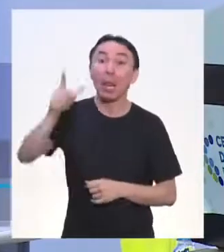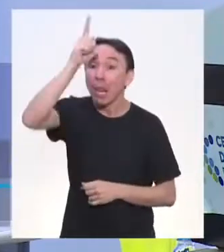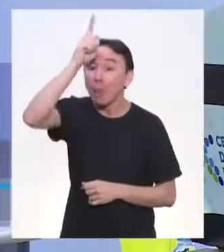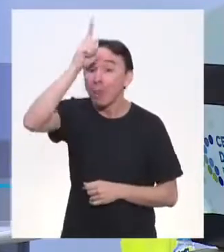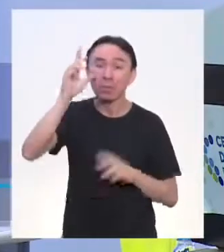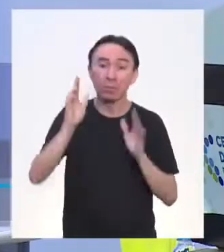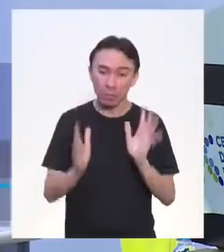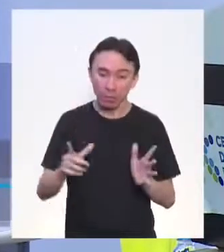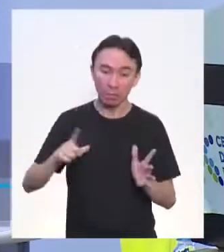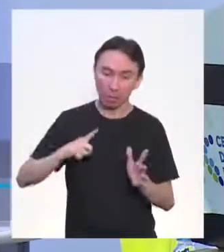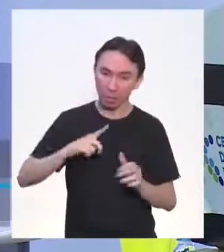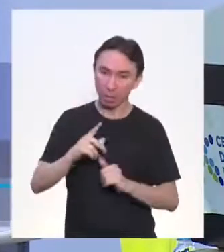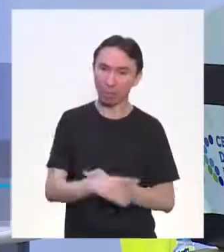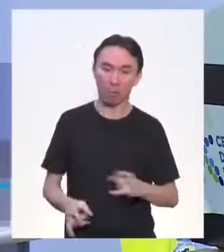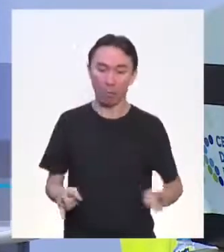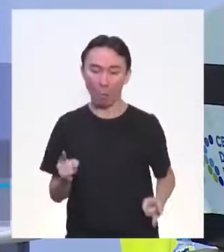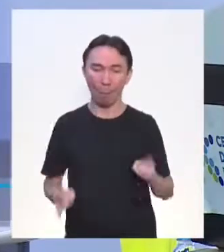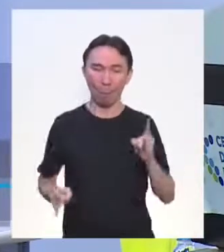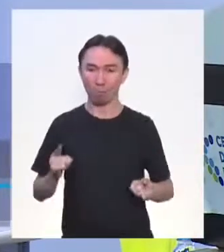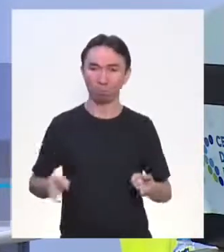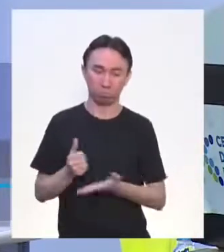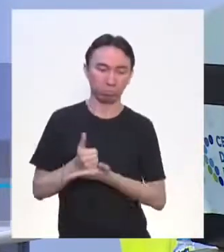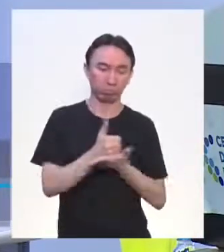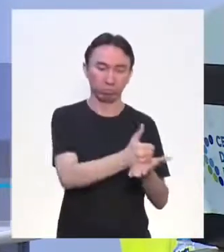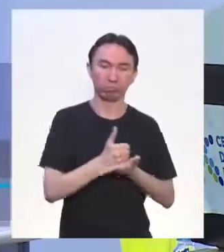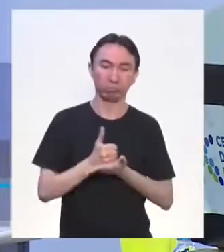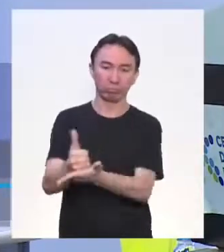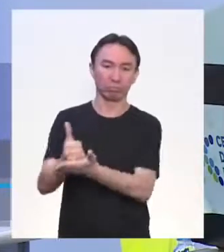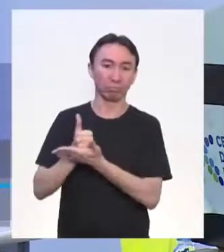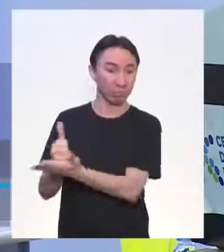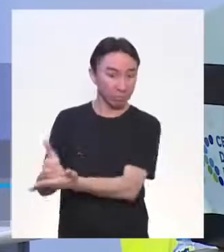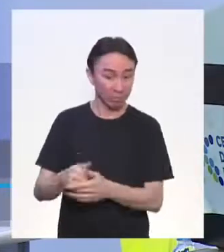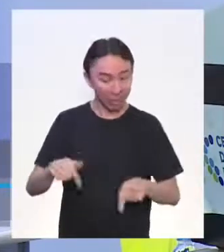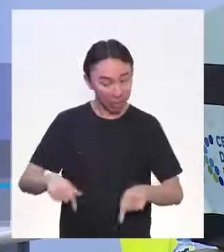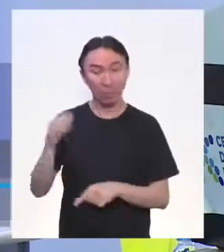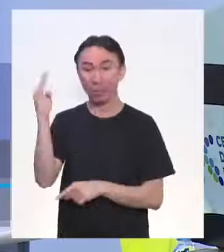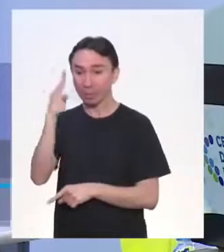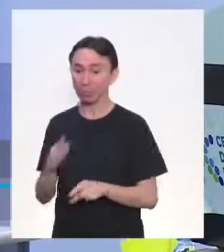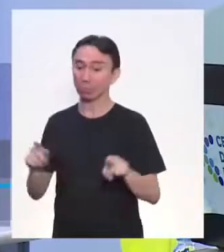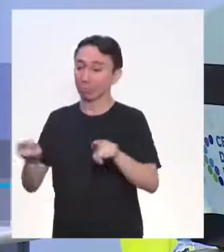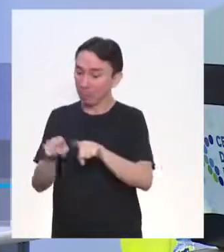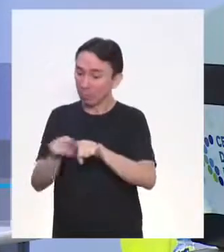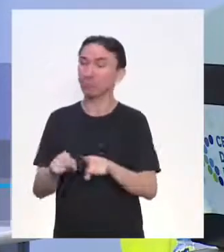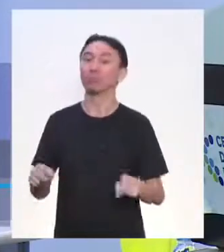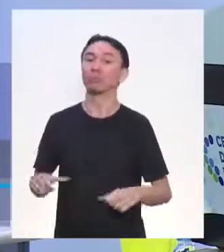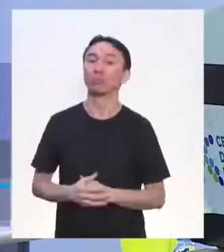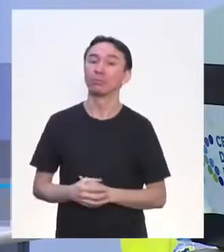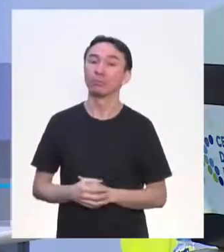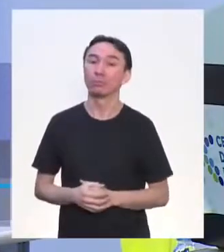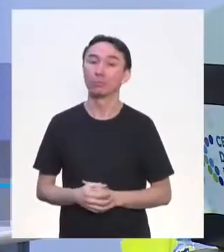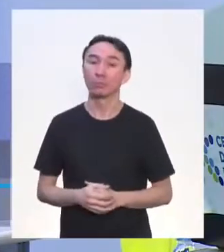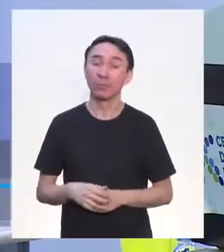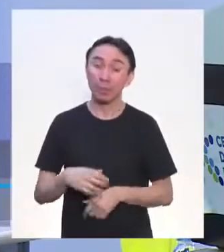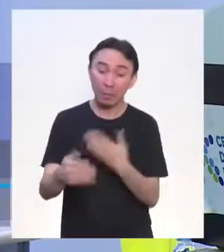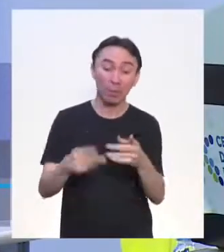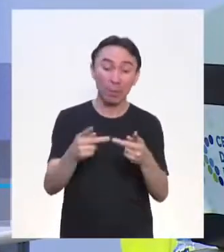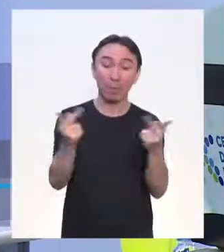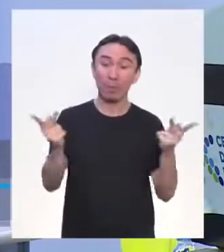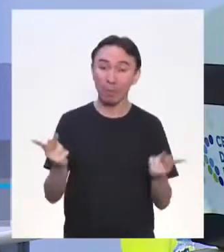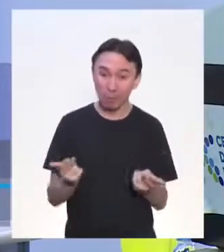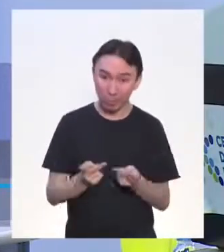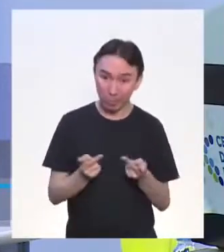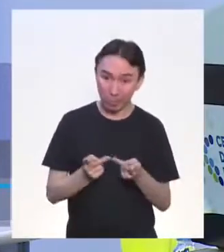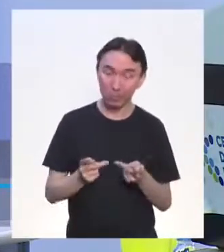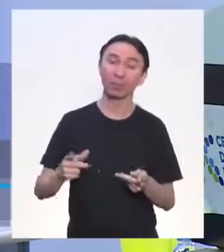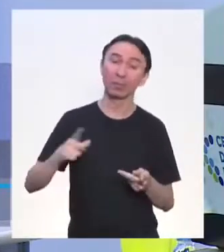funcionando, e a pizzaria é uma rede que atua no Brasil. Mas isso é pouco. Logo, essa pizza será resultado